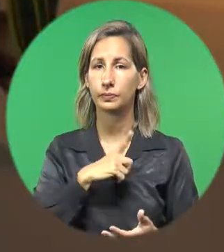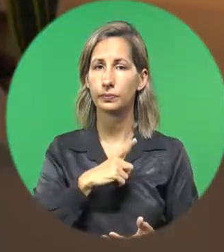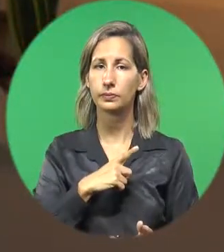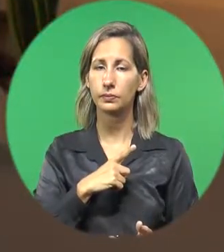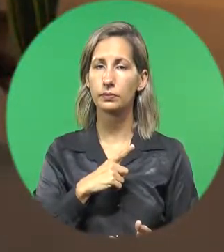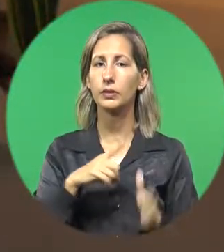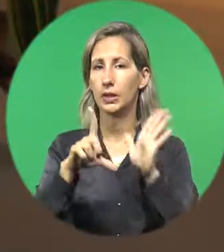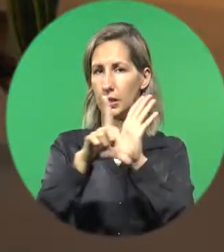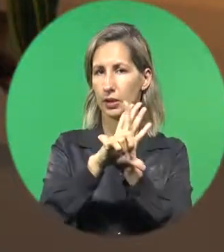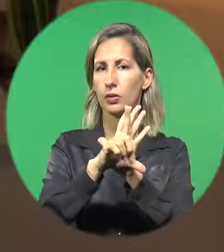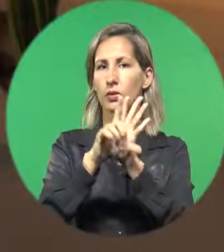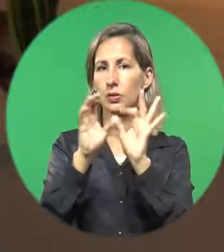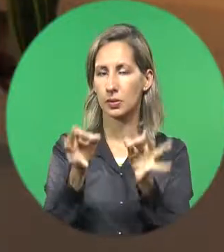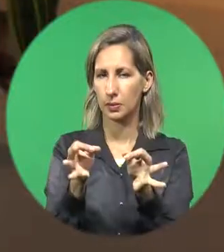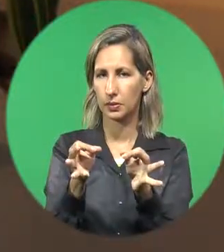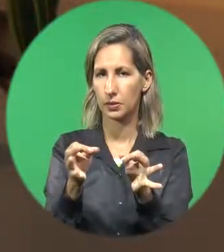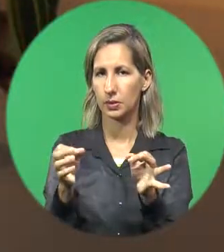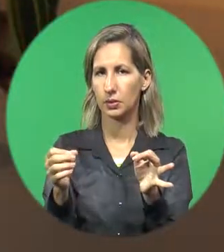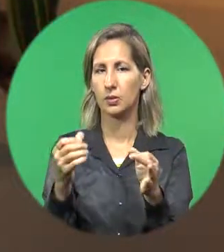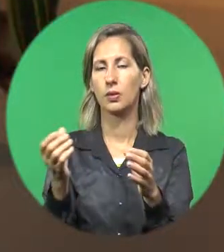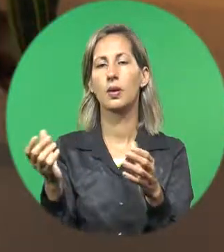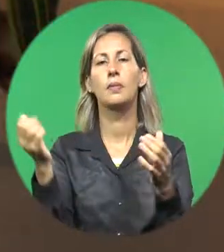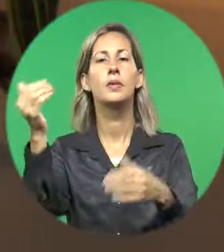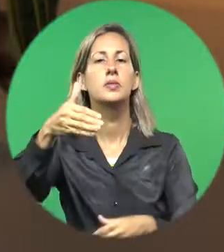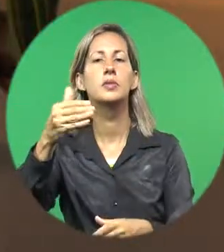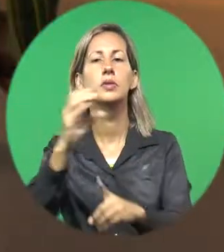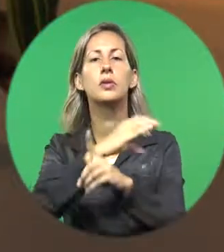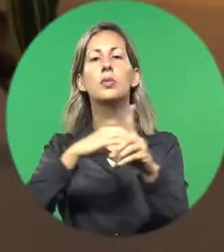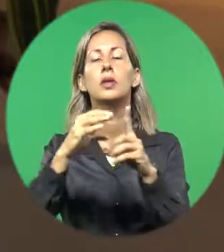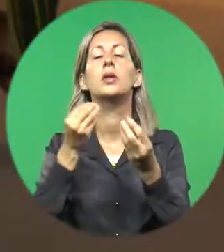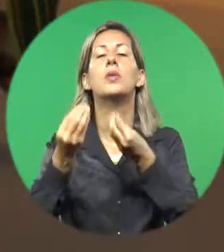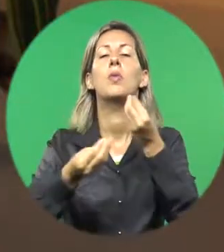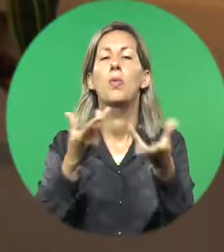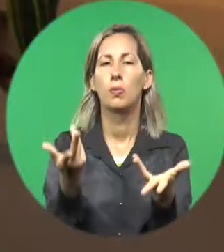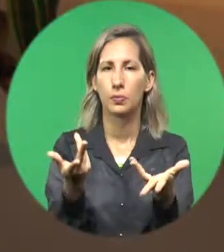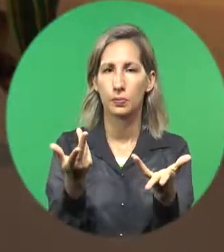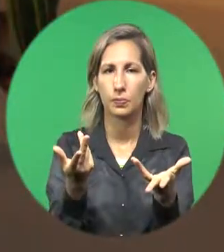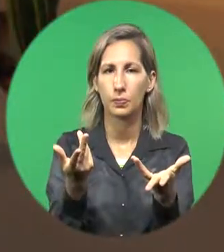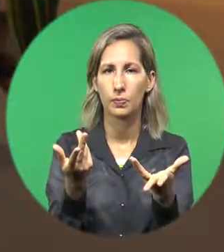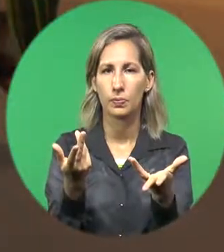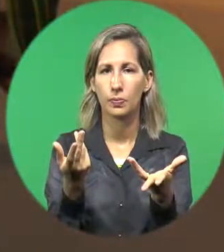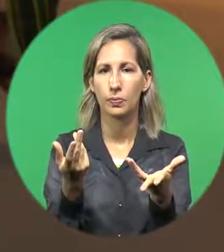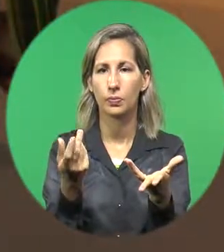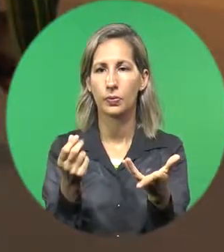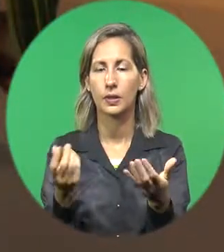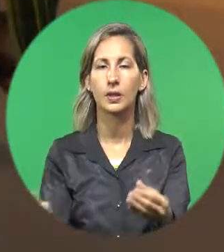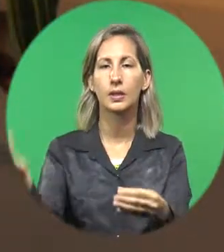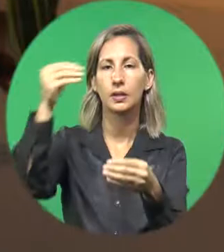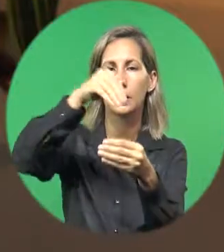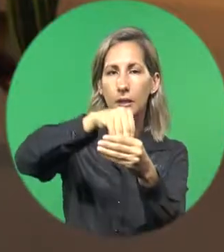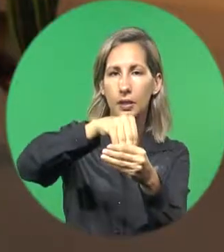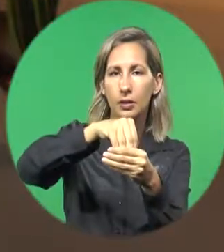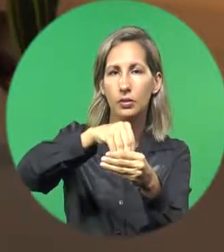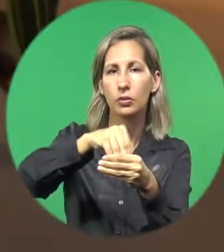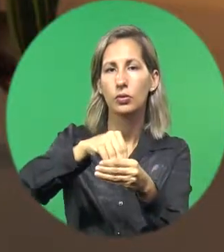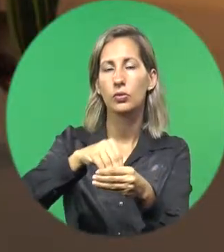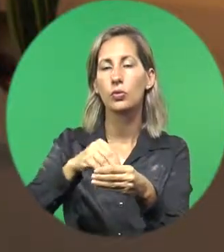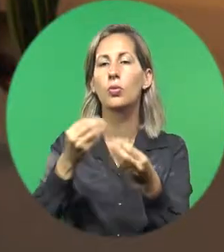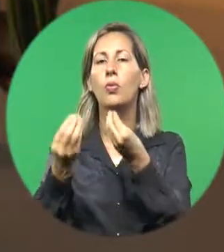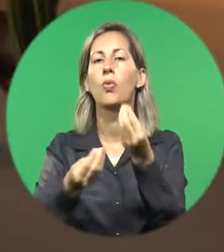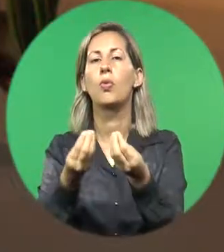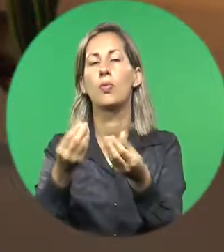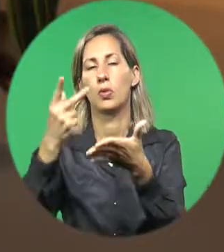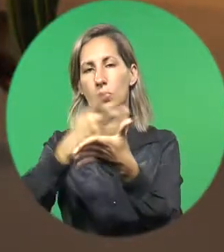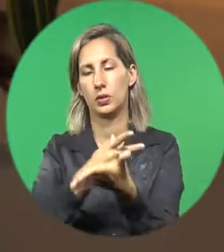a legitimidade maior, ela precisa de participação da comunidade. E participação de que forma? que a comunidade esteja dentro, vendo como as